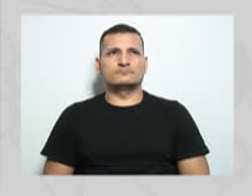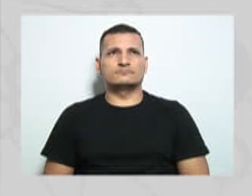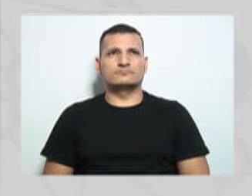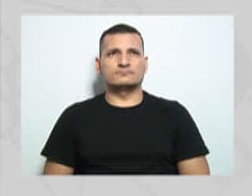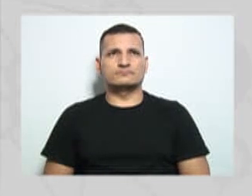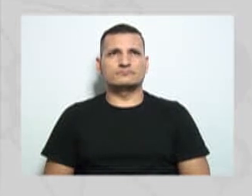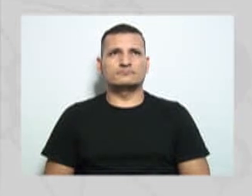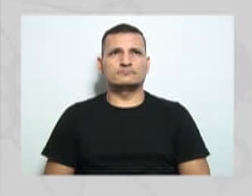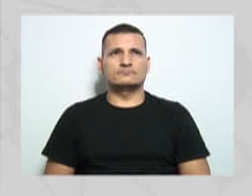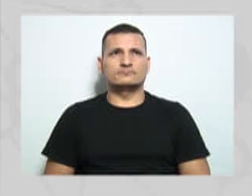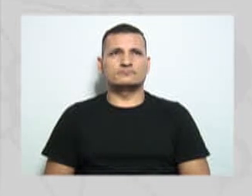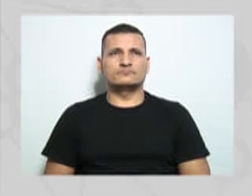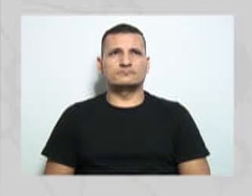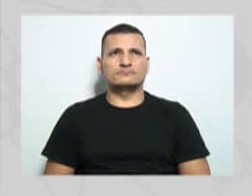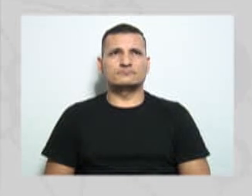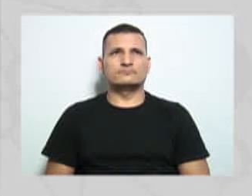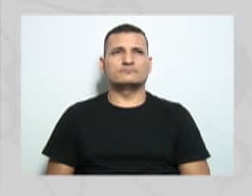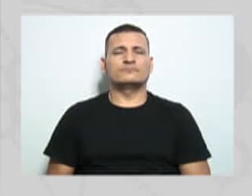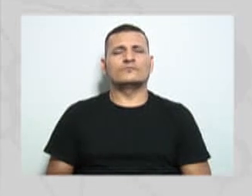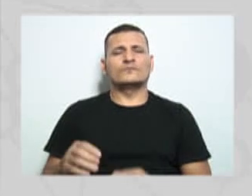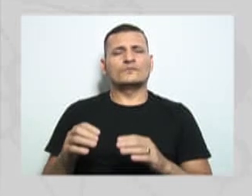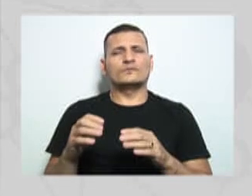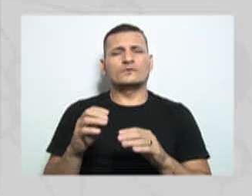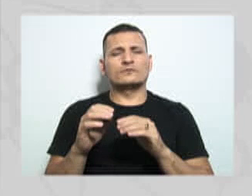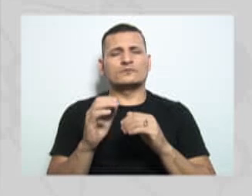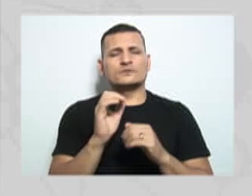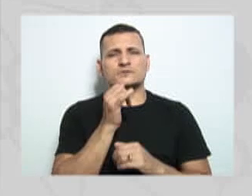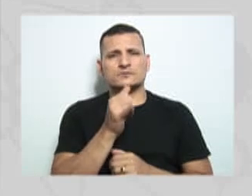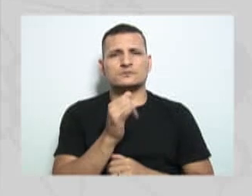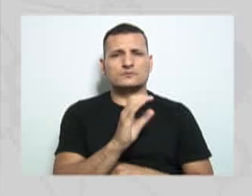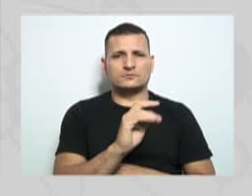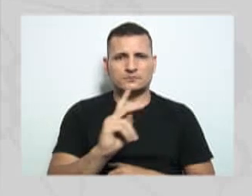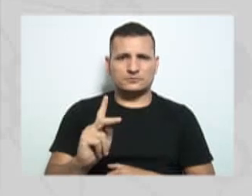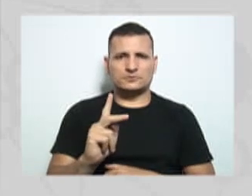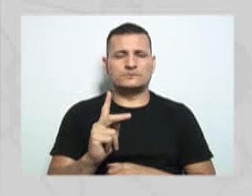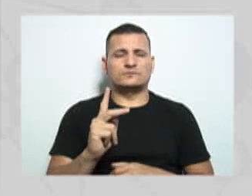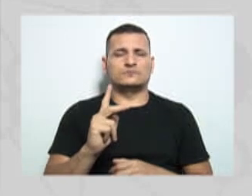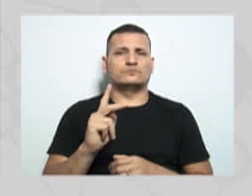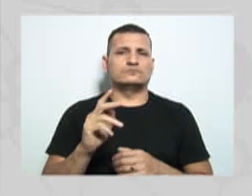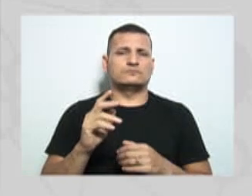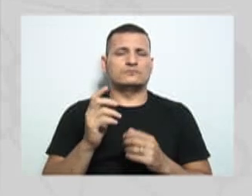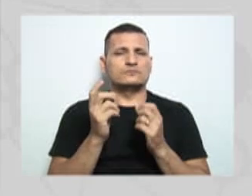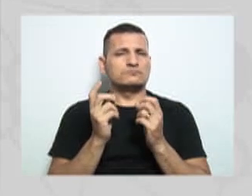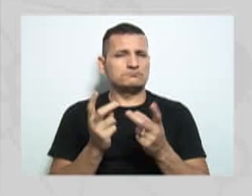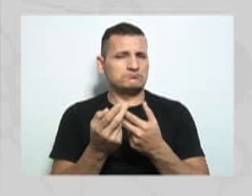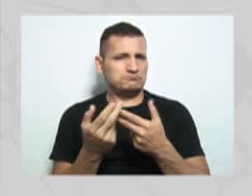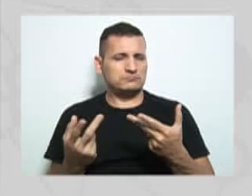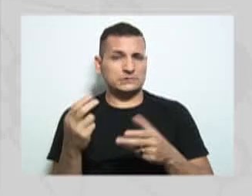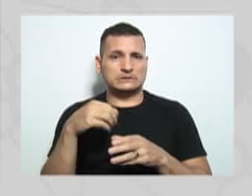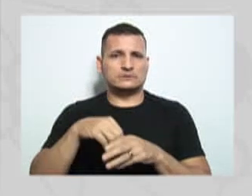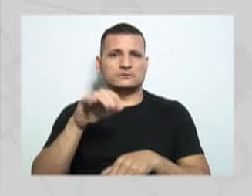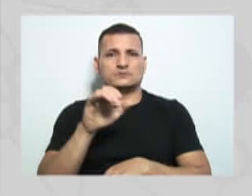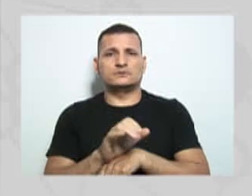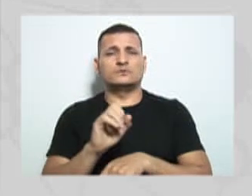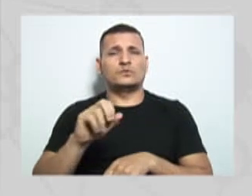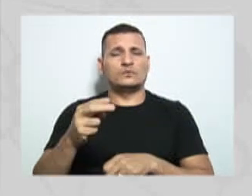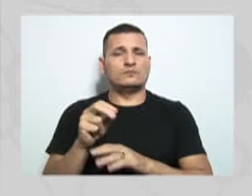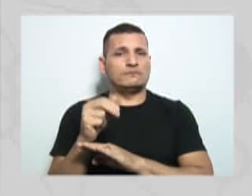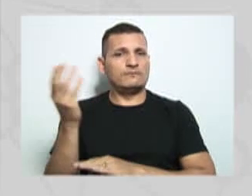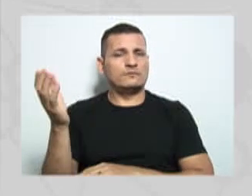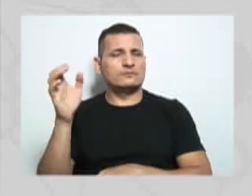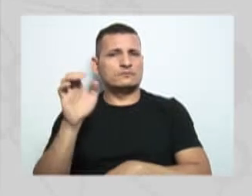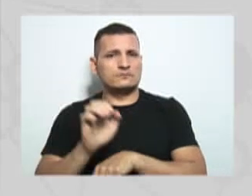operações de saídas internas e interestaduais, realizadas por cooperativas singulares de produtores agropecuários e